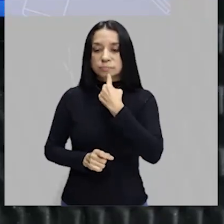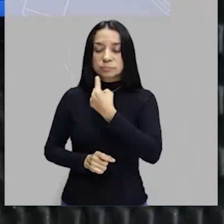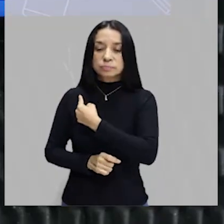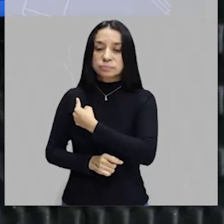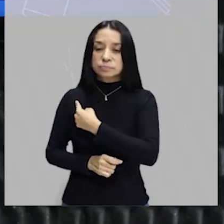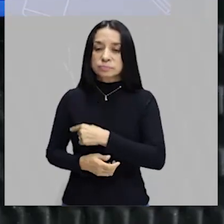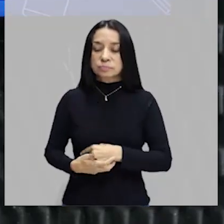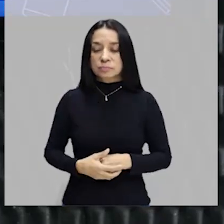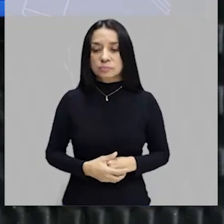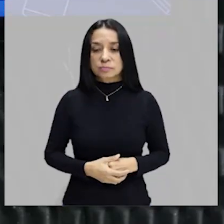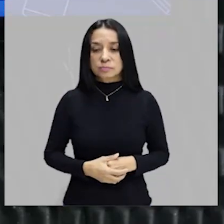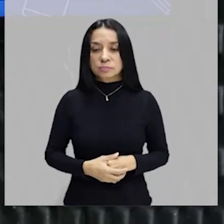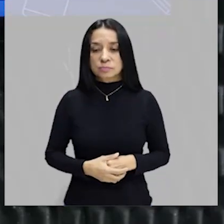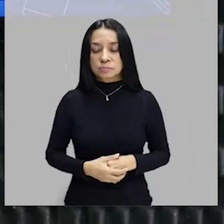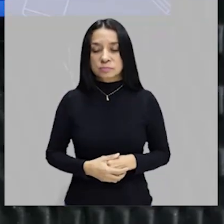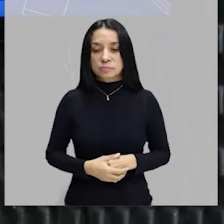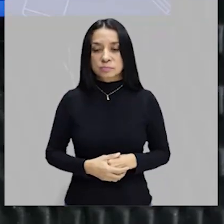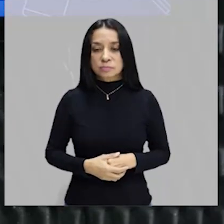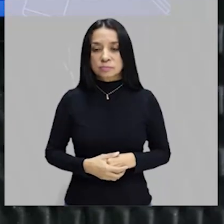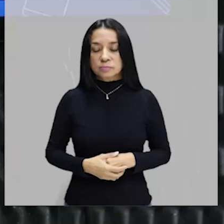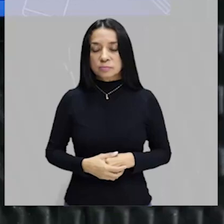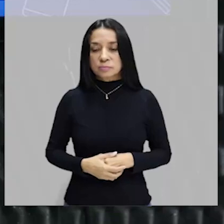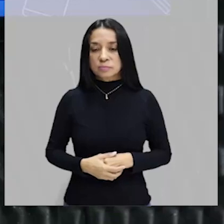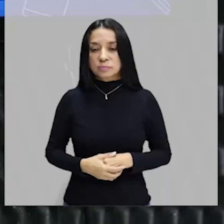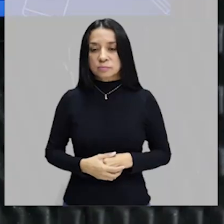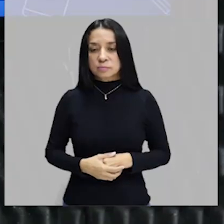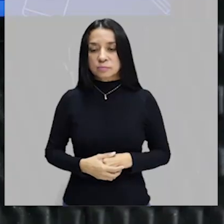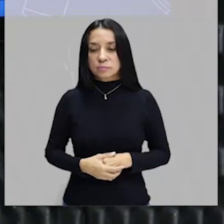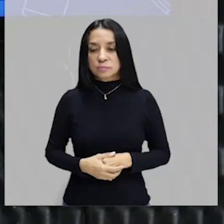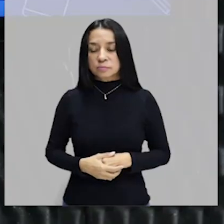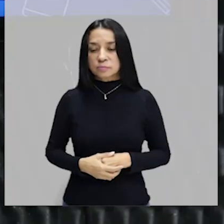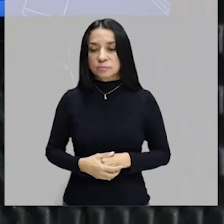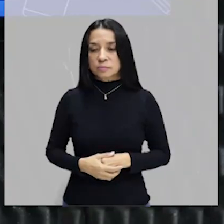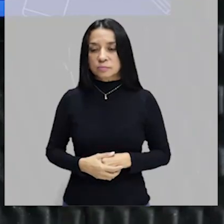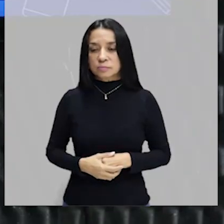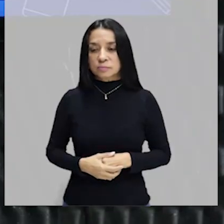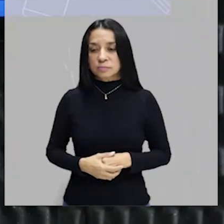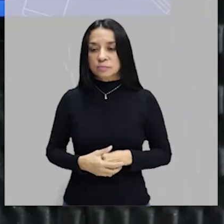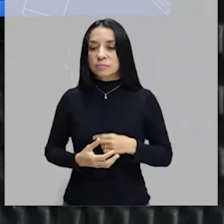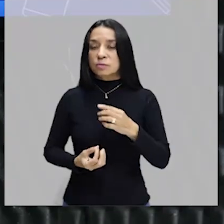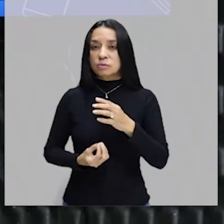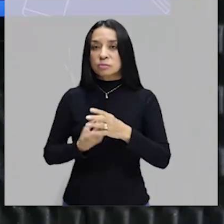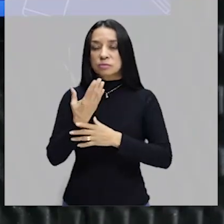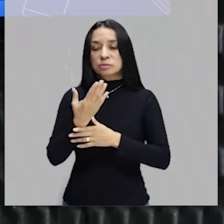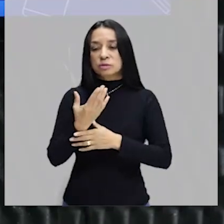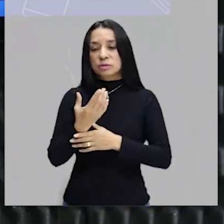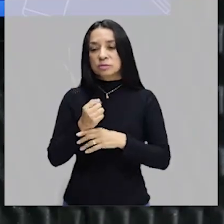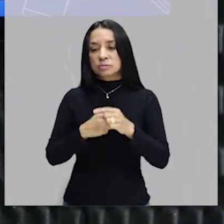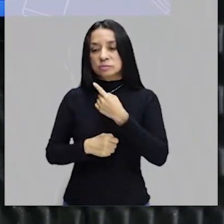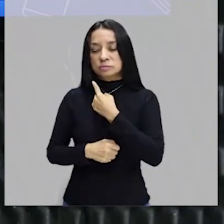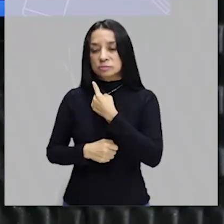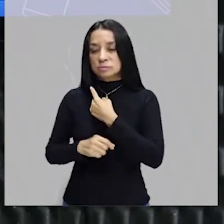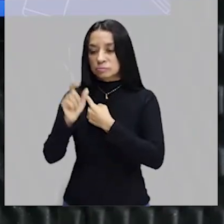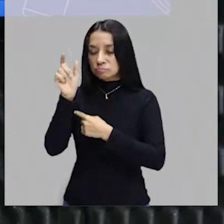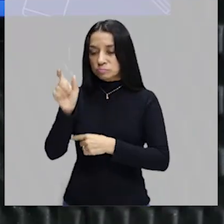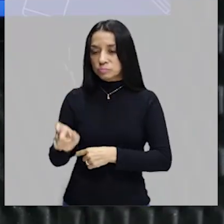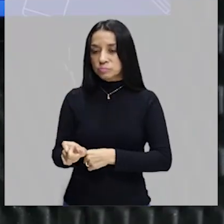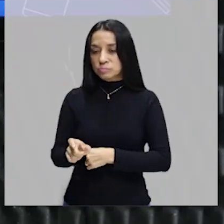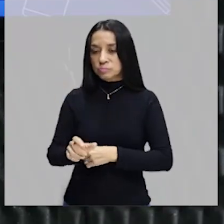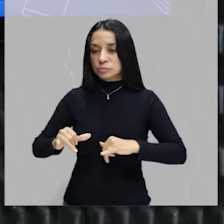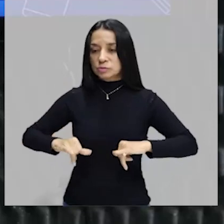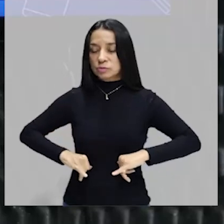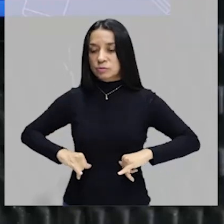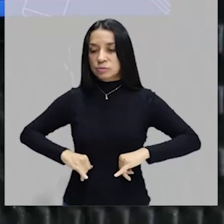Ardipithecus ramidus. Do Ardipithecus ramidus, ele teria originado esse indivíduo aqui, ó,